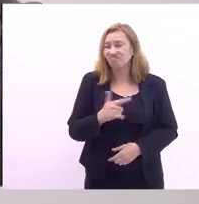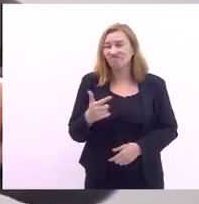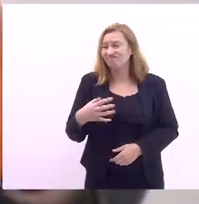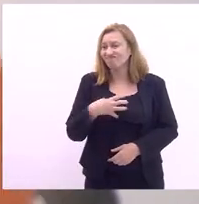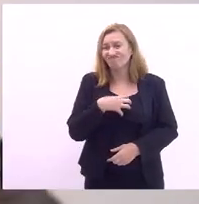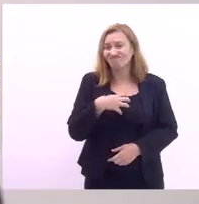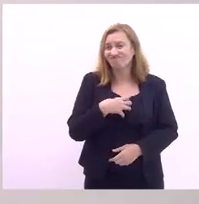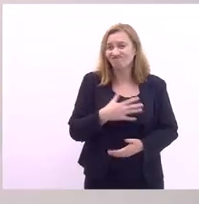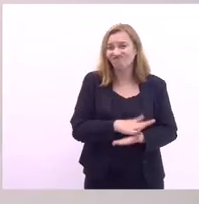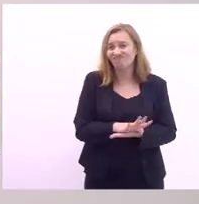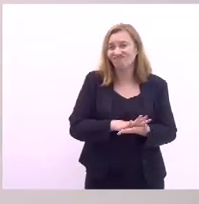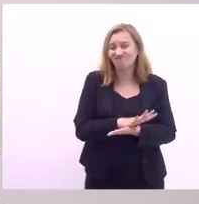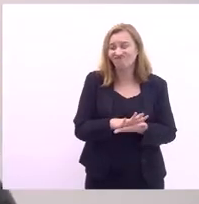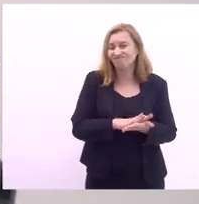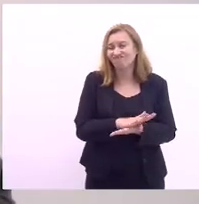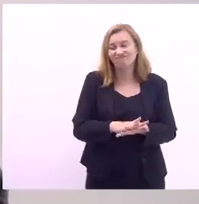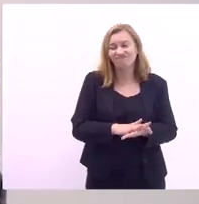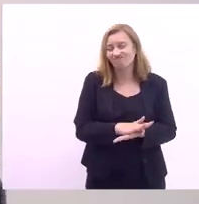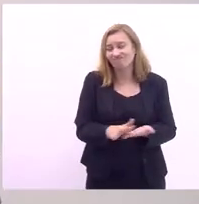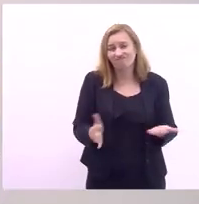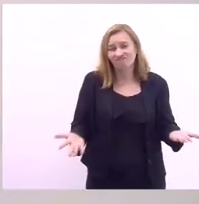isso?